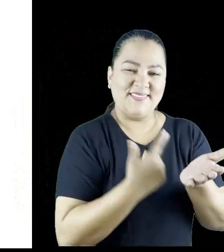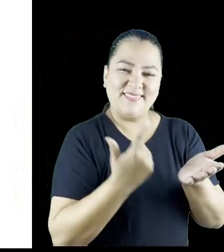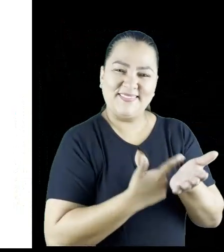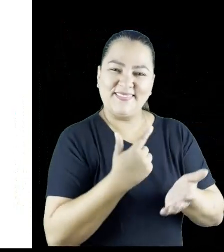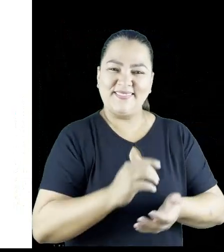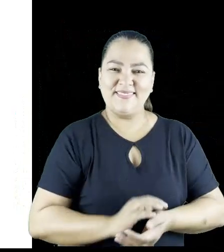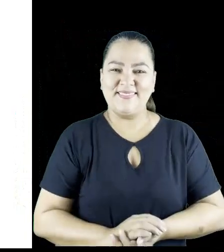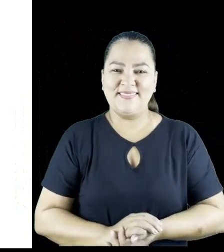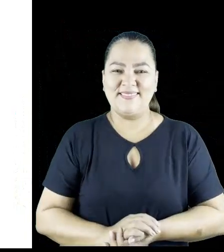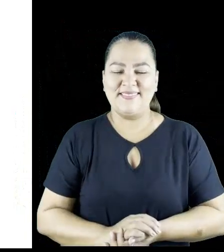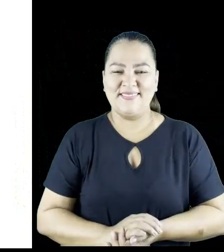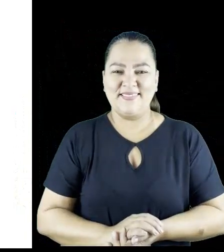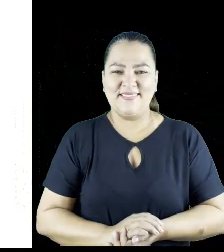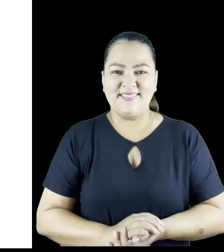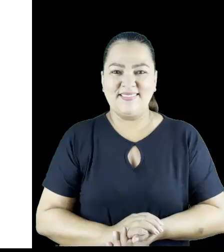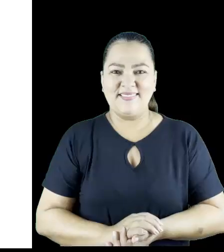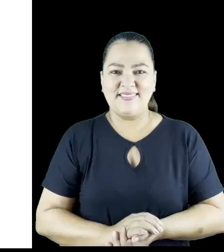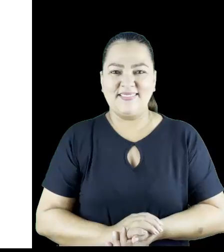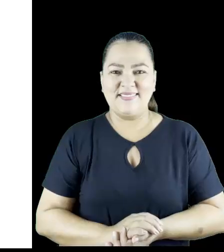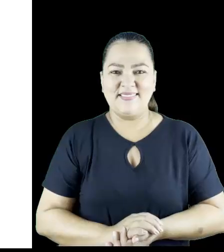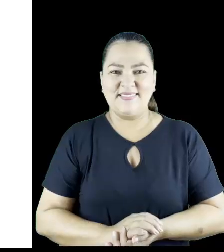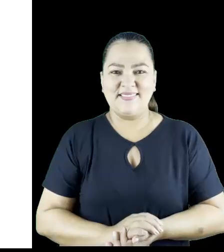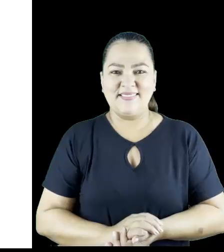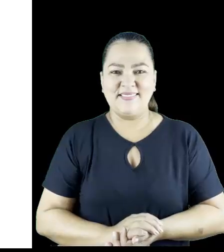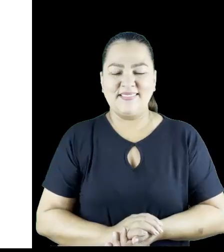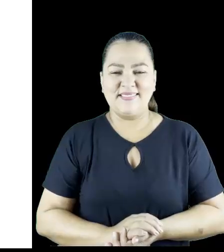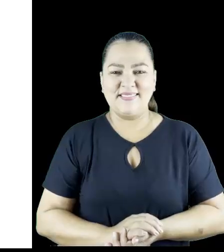no próximo livro.